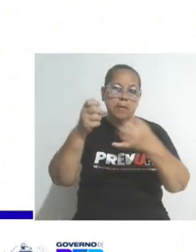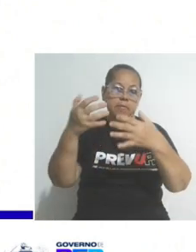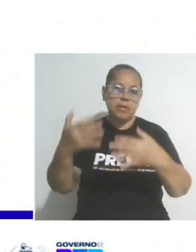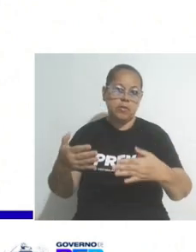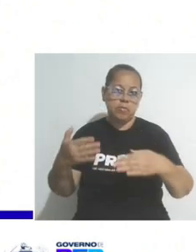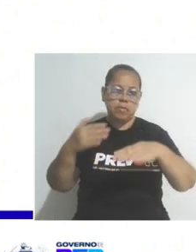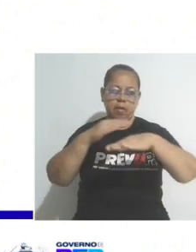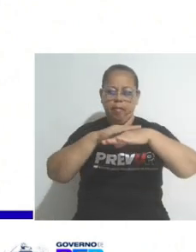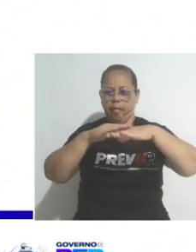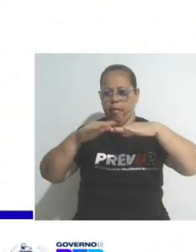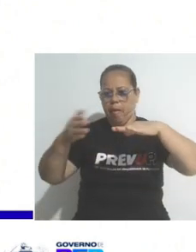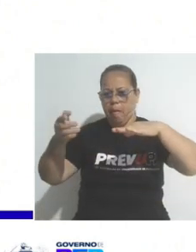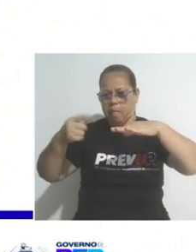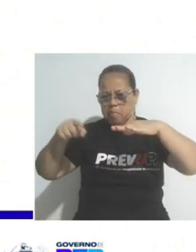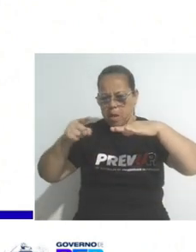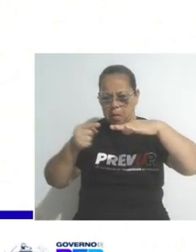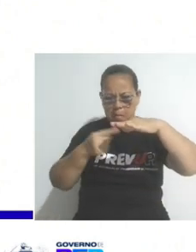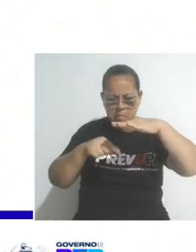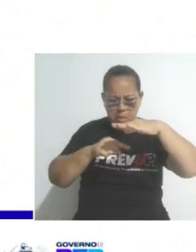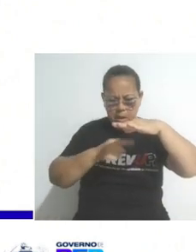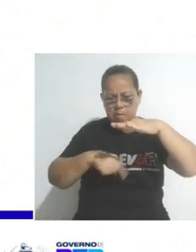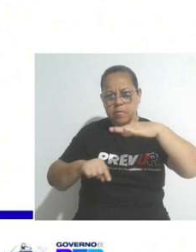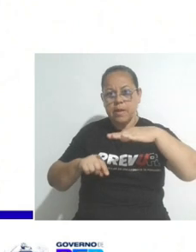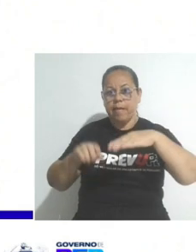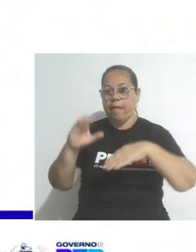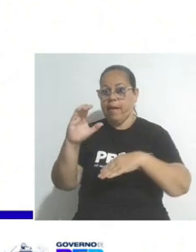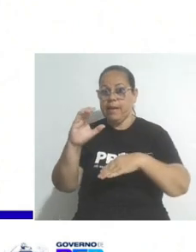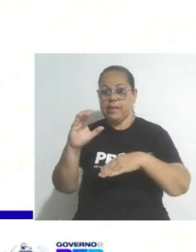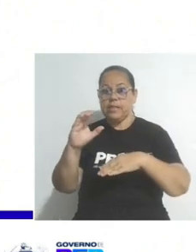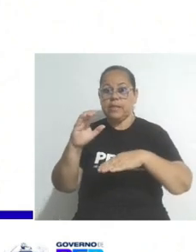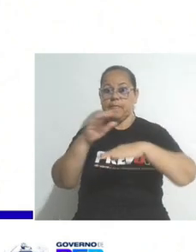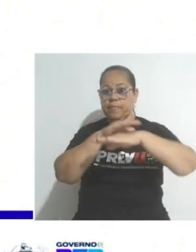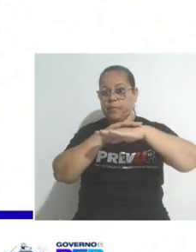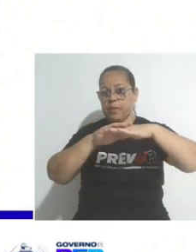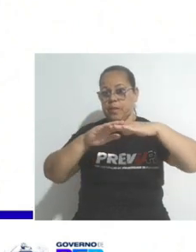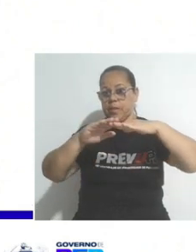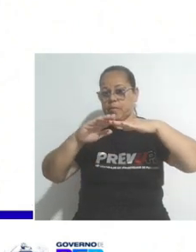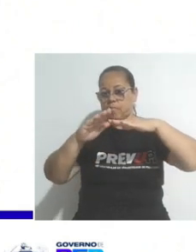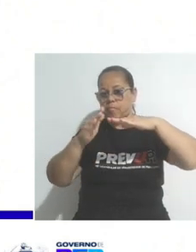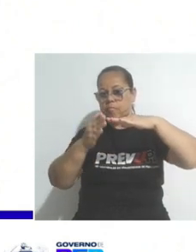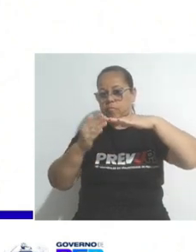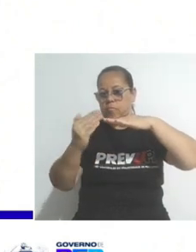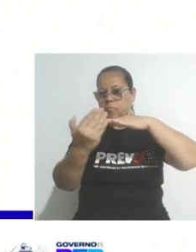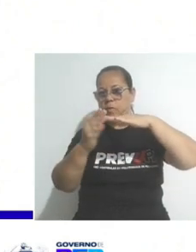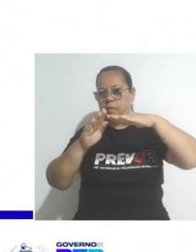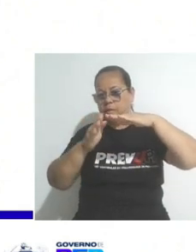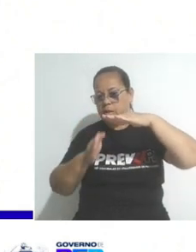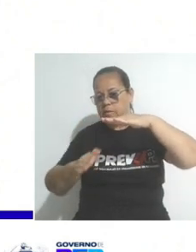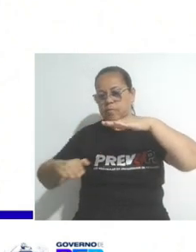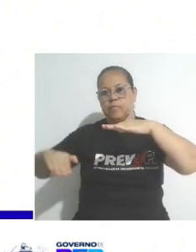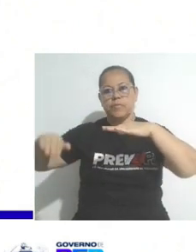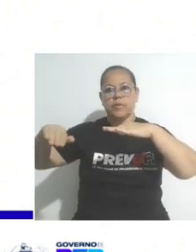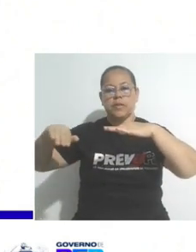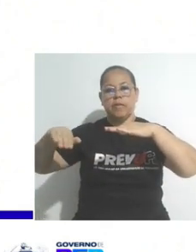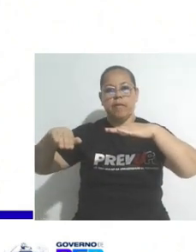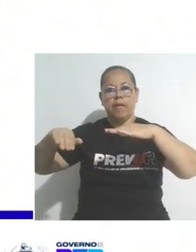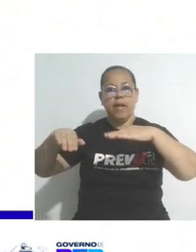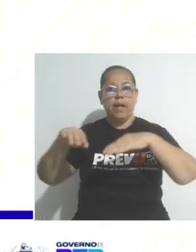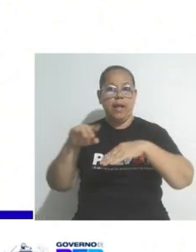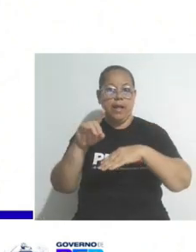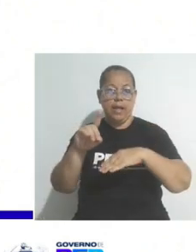cástico a letra número C relevo questiforme a letra número D relevo de